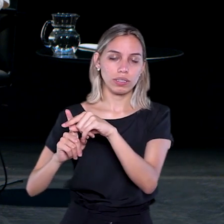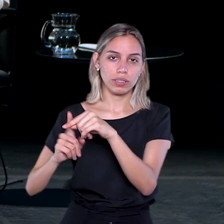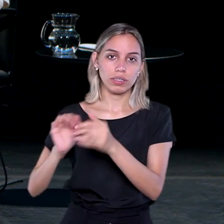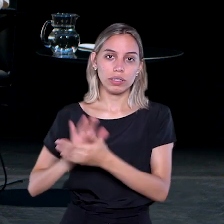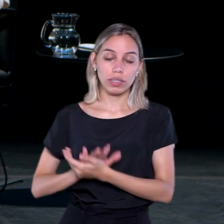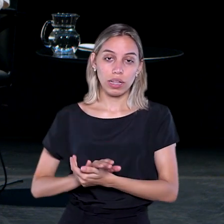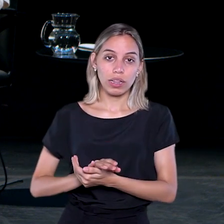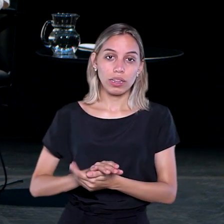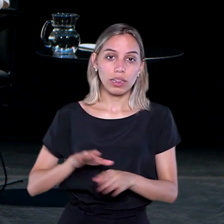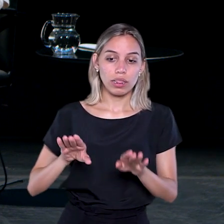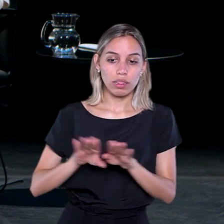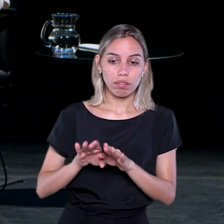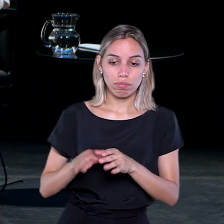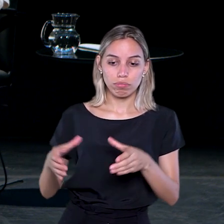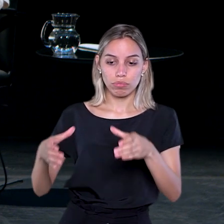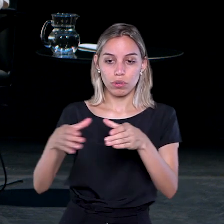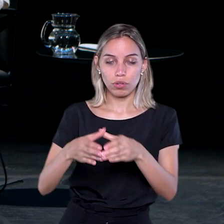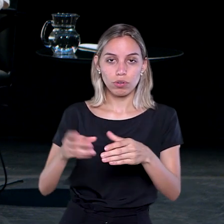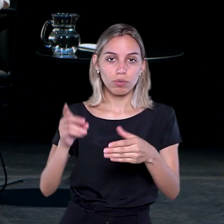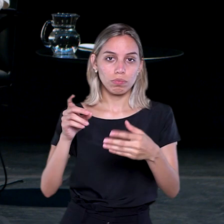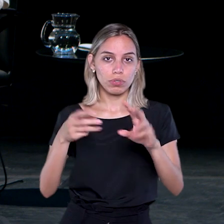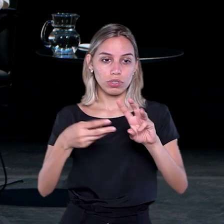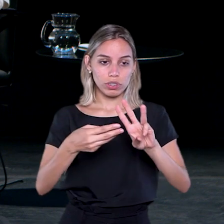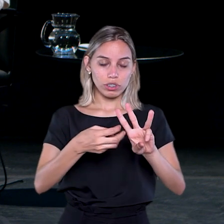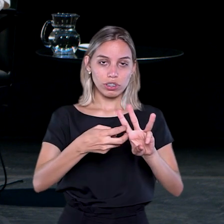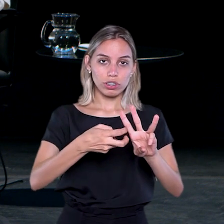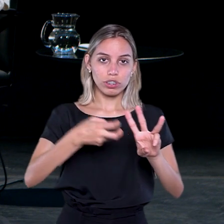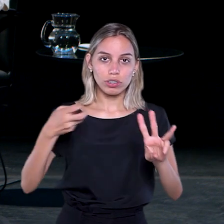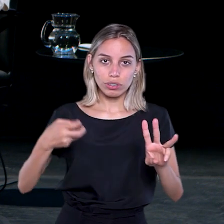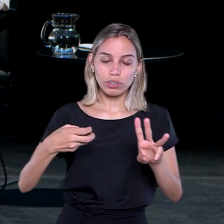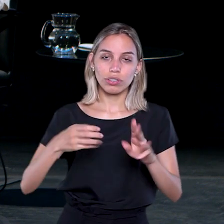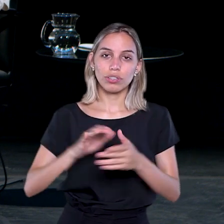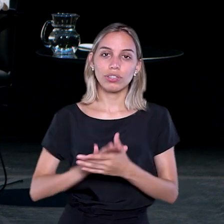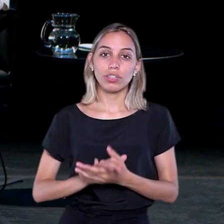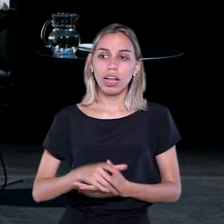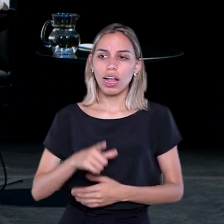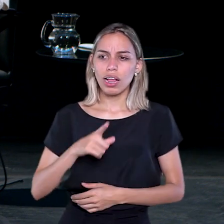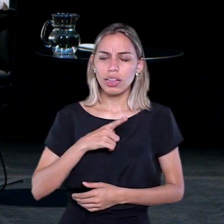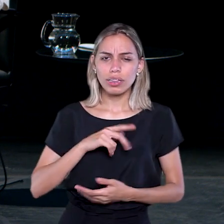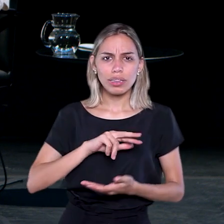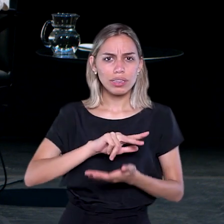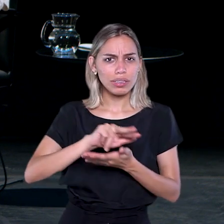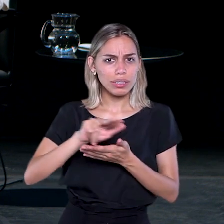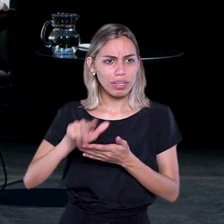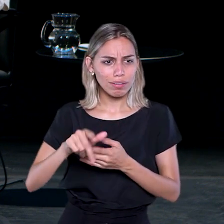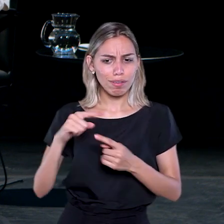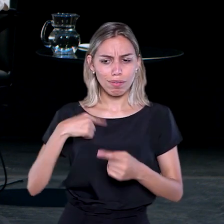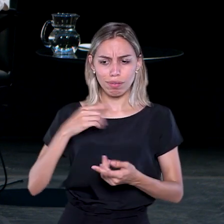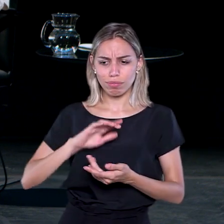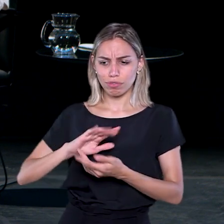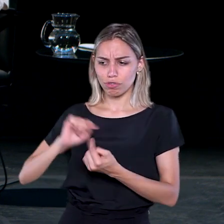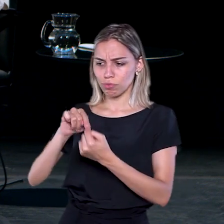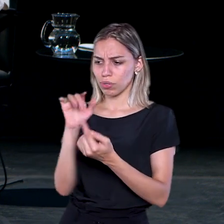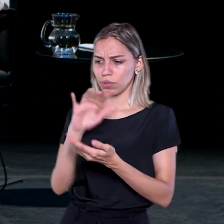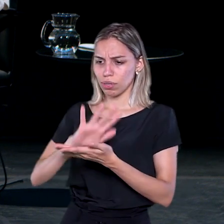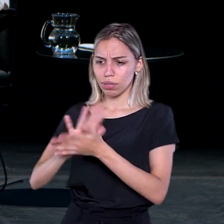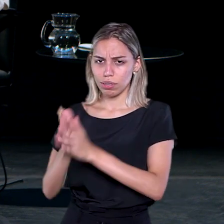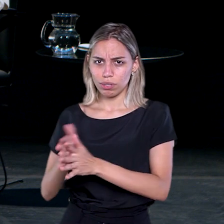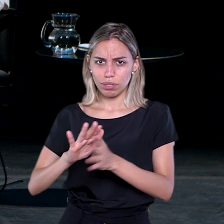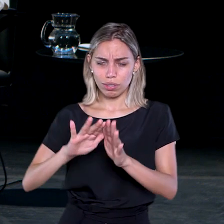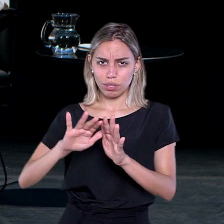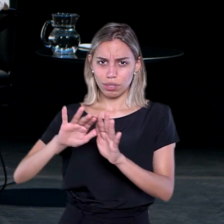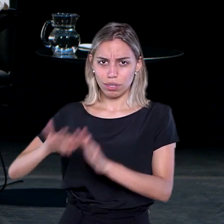indígena. E a gente desconhece. E a gente vai apagando e aniquilando mesmo esses saberes. Quantos idiomas indígenas nós